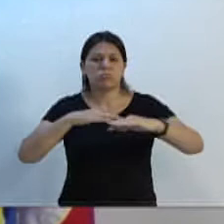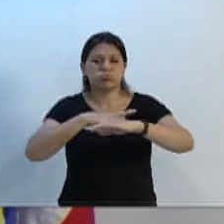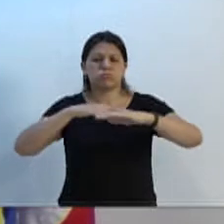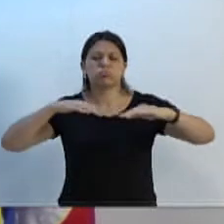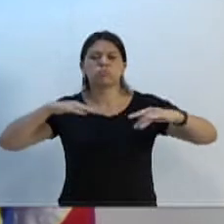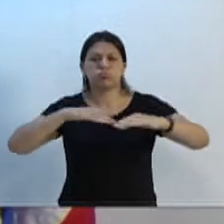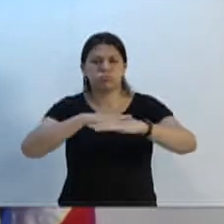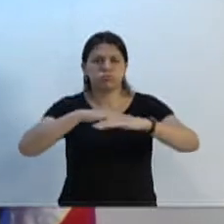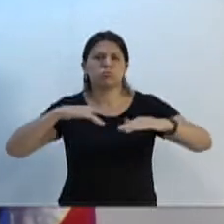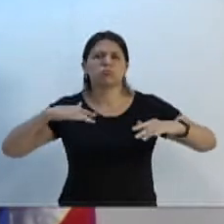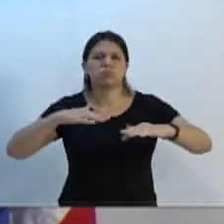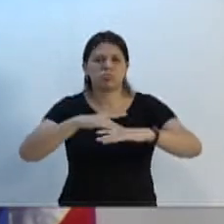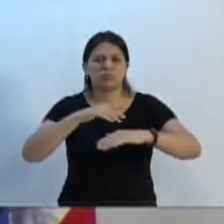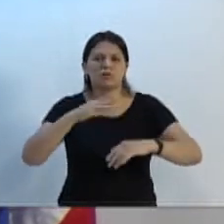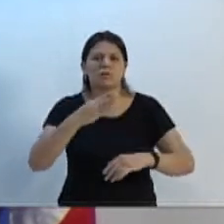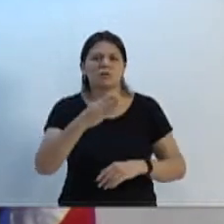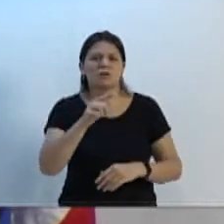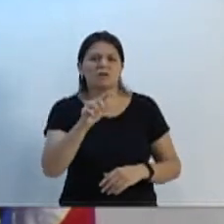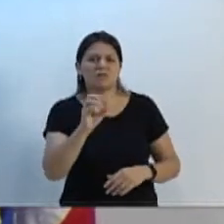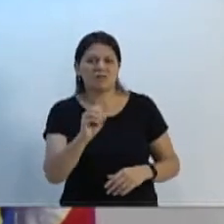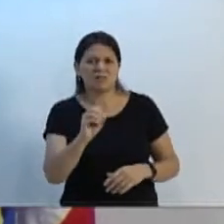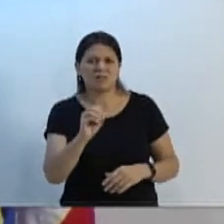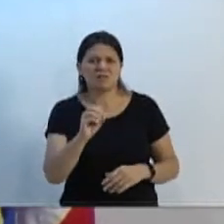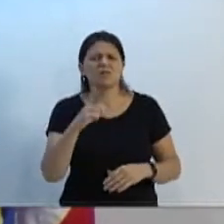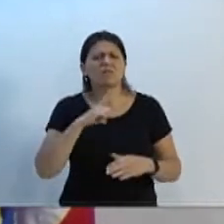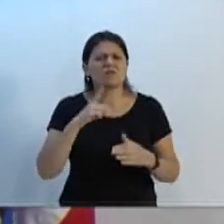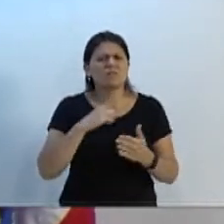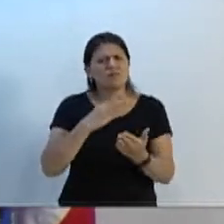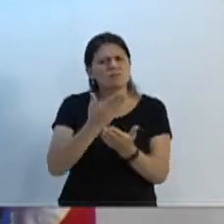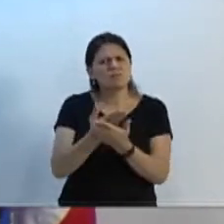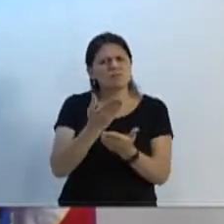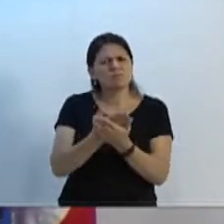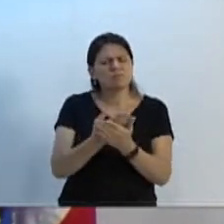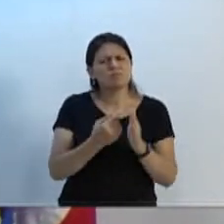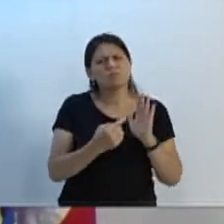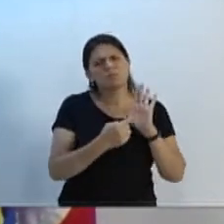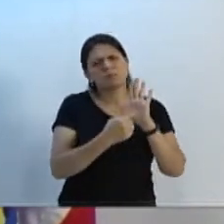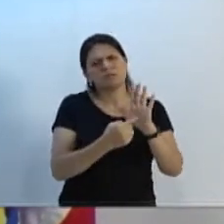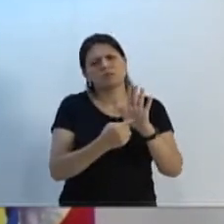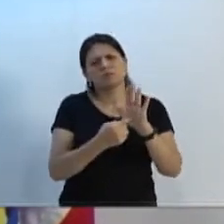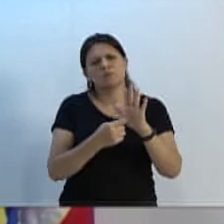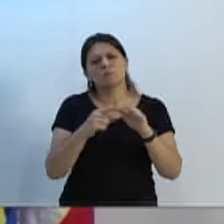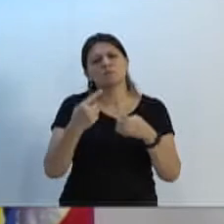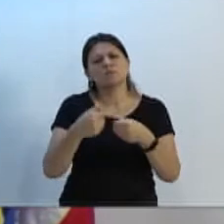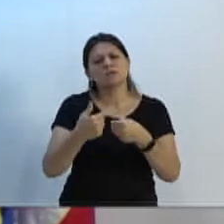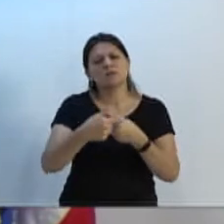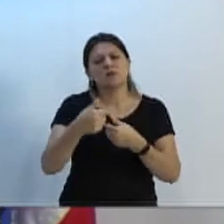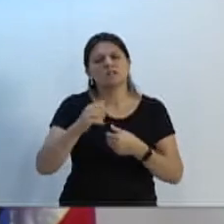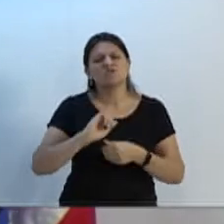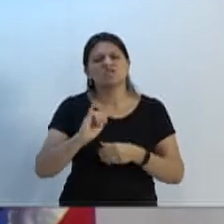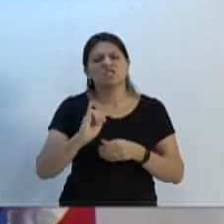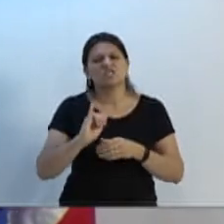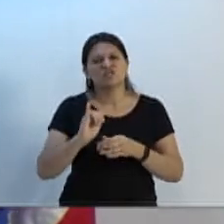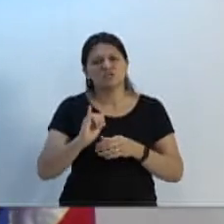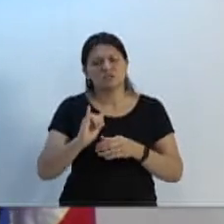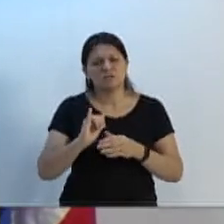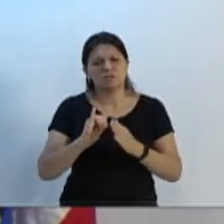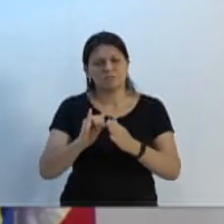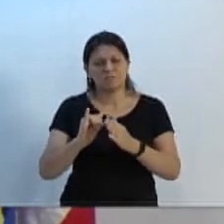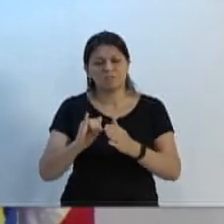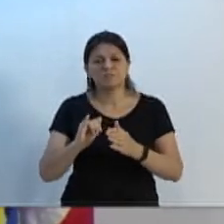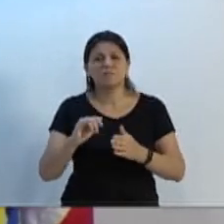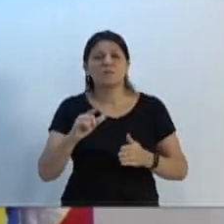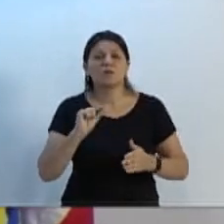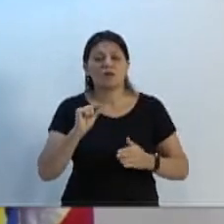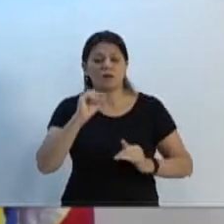br-470 teve um estudo apresentado lá em itajaí de que o